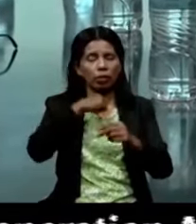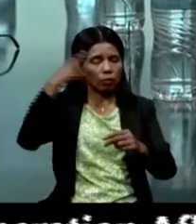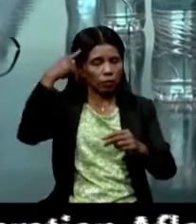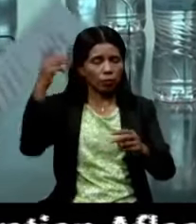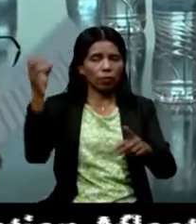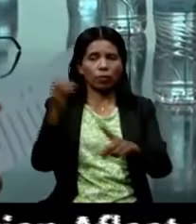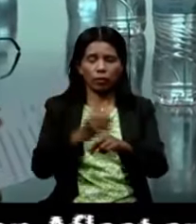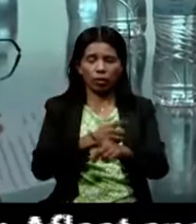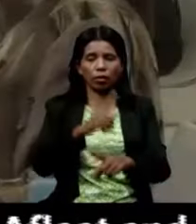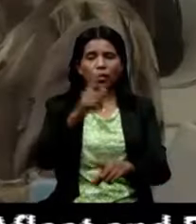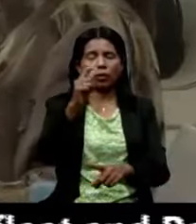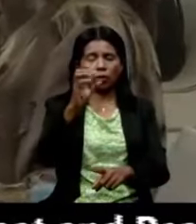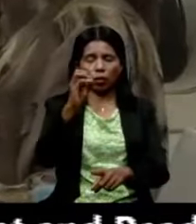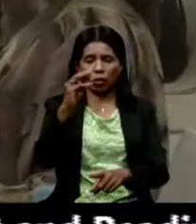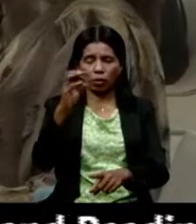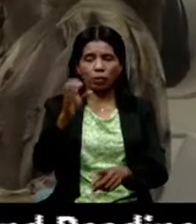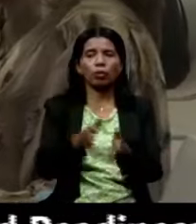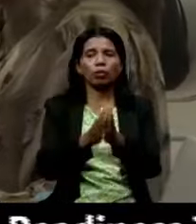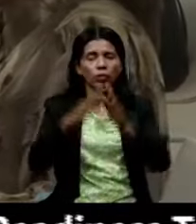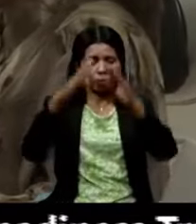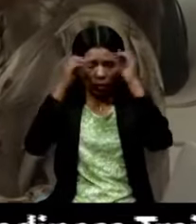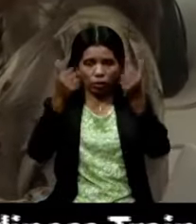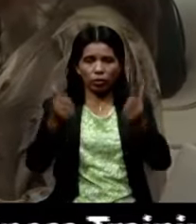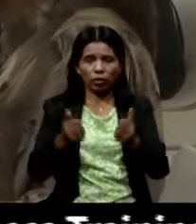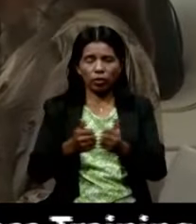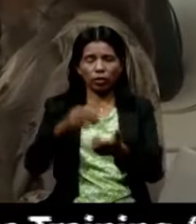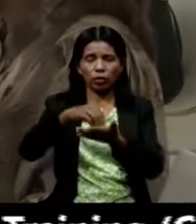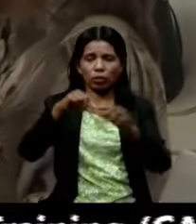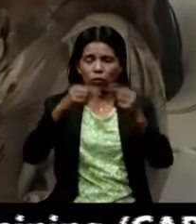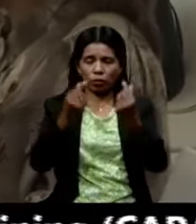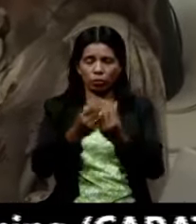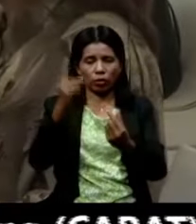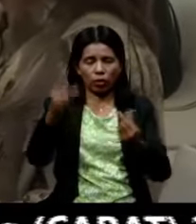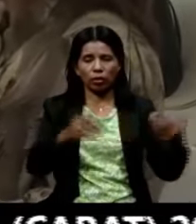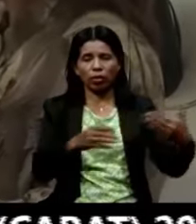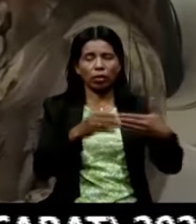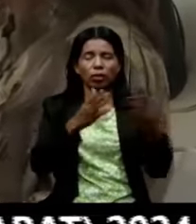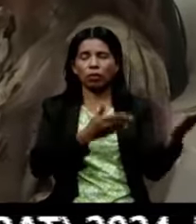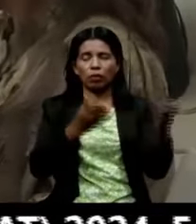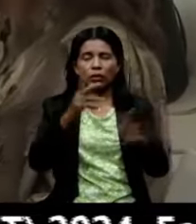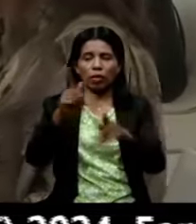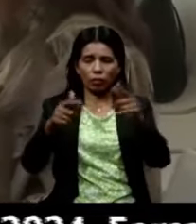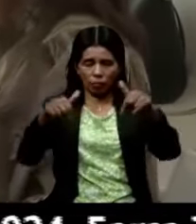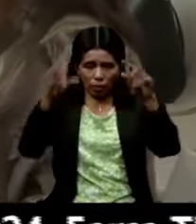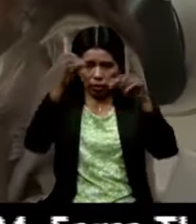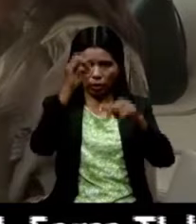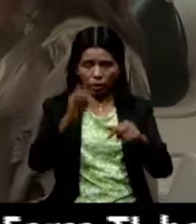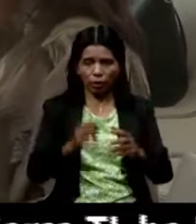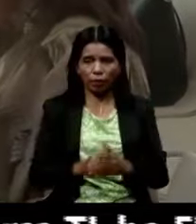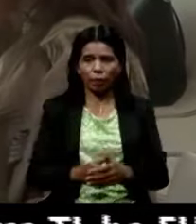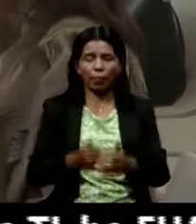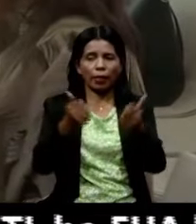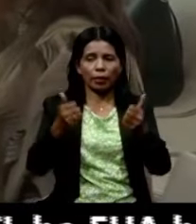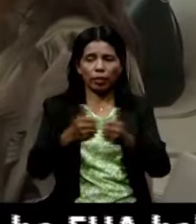oportunidade nem, Tomás Cabral, o seu presidente autoridade Sira, a tu cria equipa ida, onde mobiliza a população Sira mai dili. Autoridade